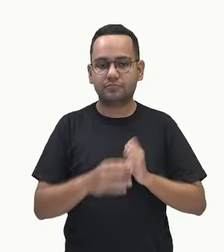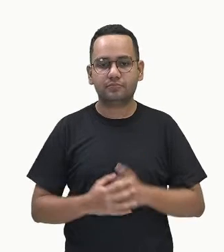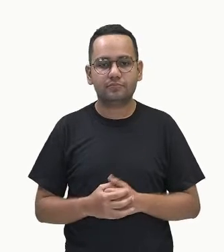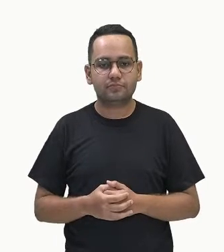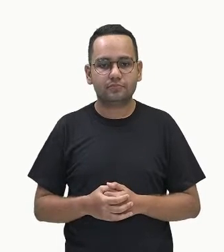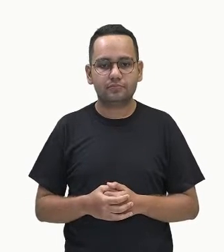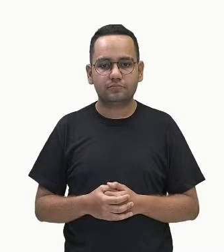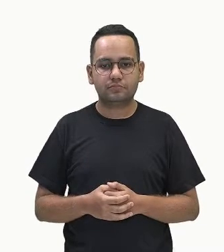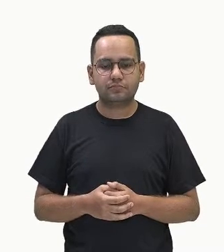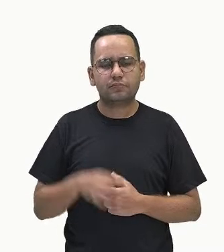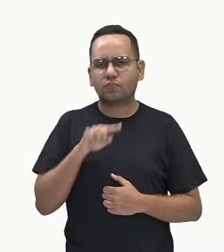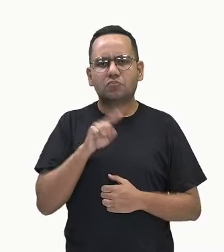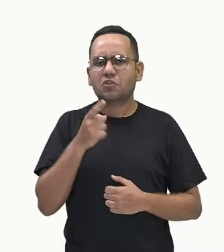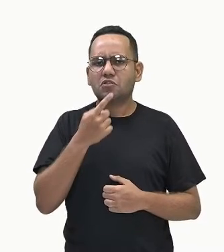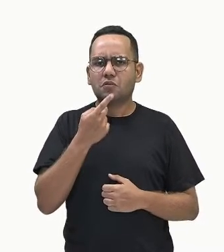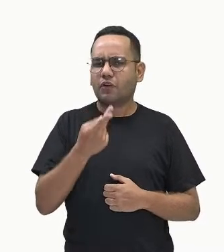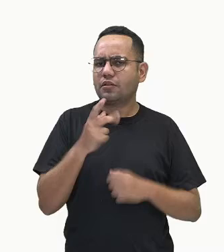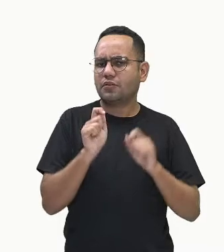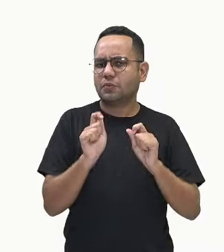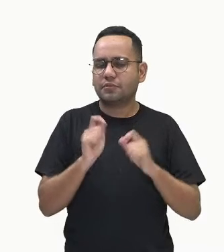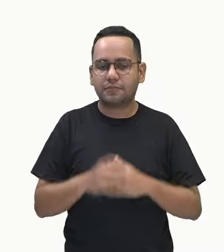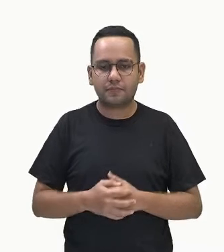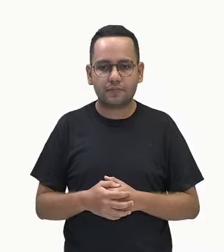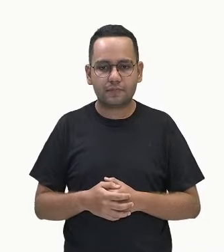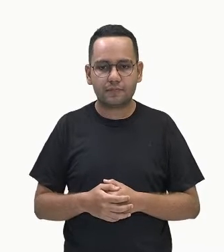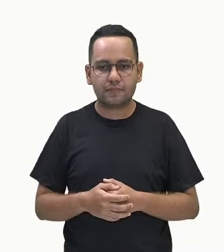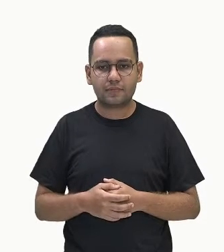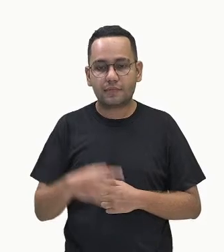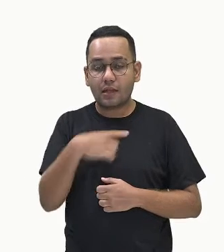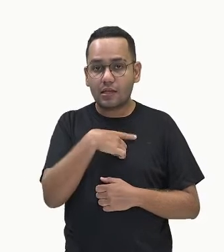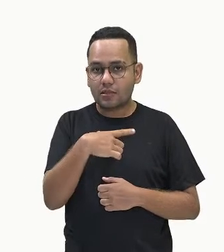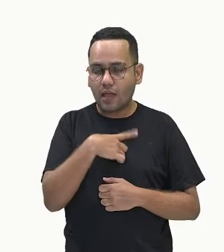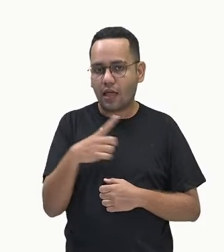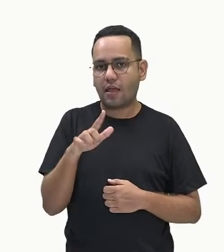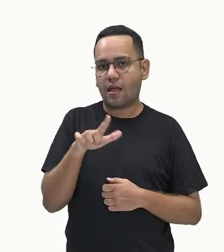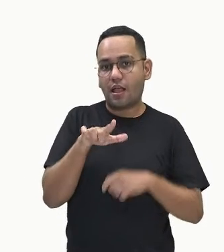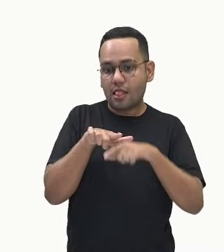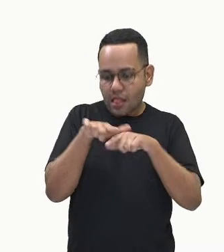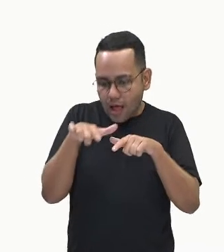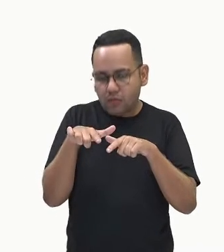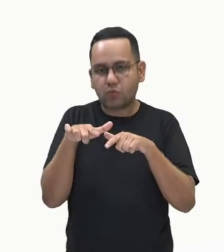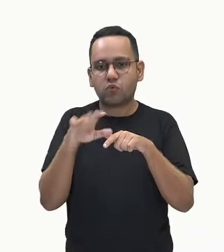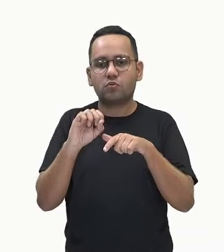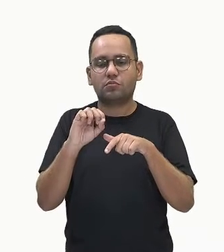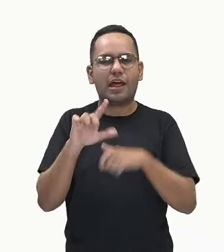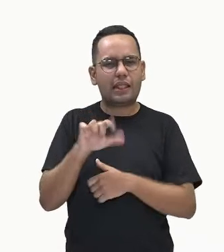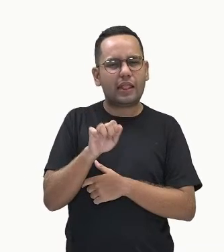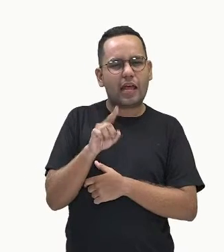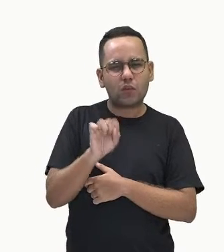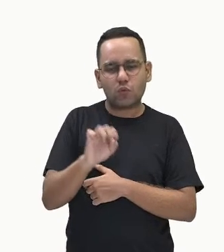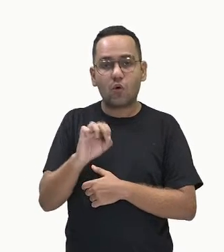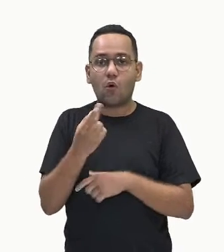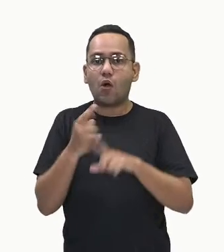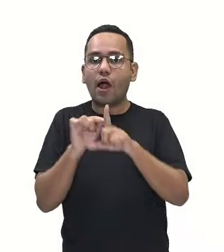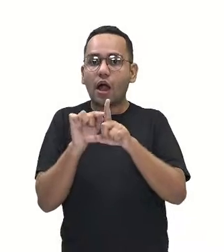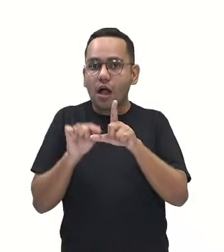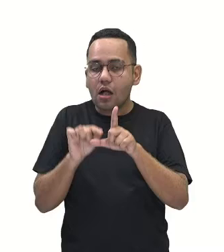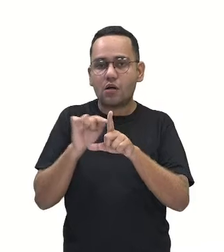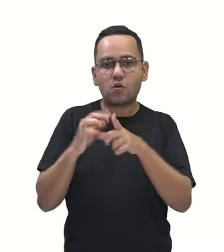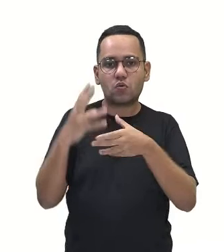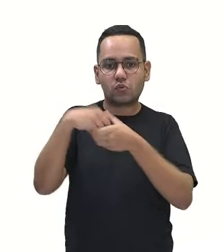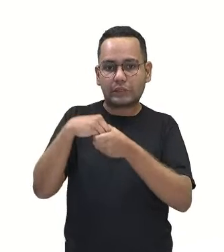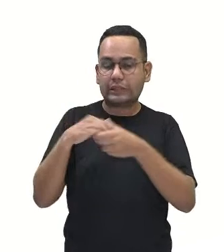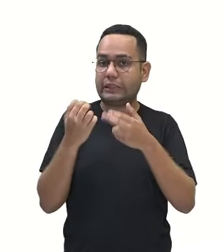falando aí que são aqueles que possuem lados e ângulos internos congruentes. E nós temos aqui exemplos